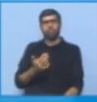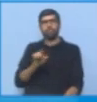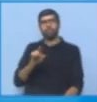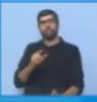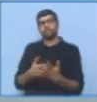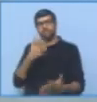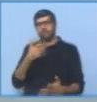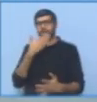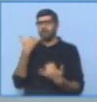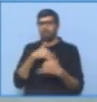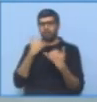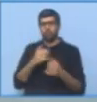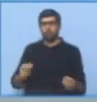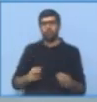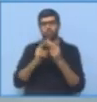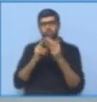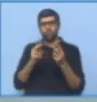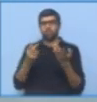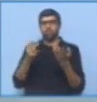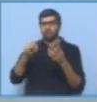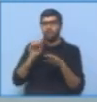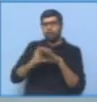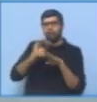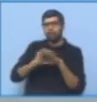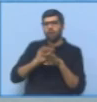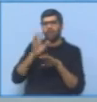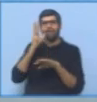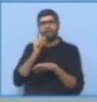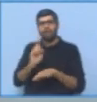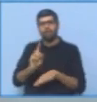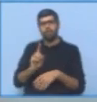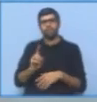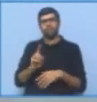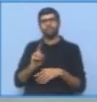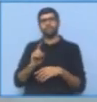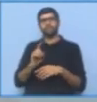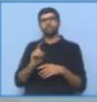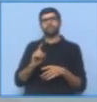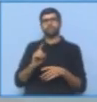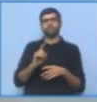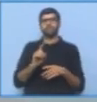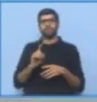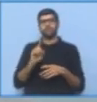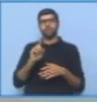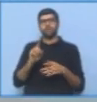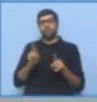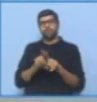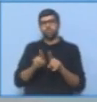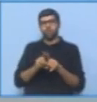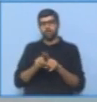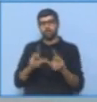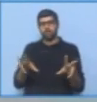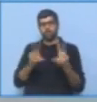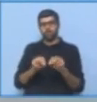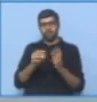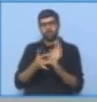esta dimensão da alegria, do encontro, da afetividade, do calor, digamos assim, e passa por aqui a